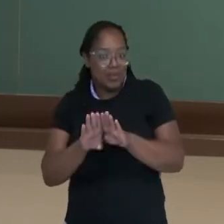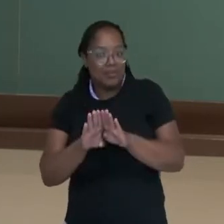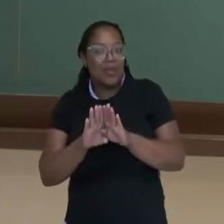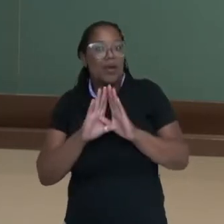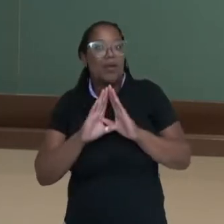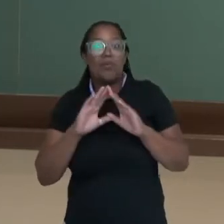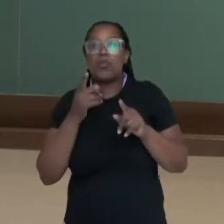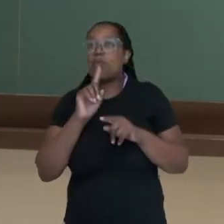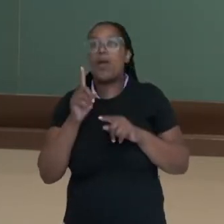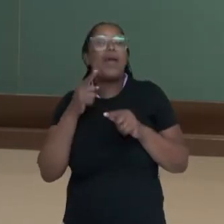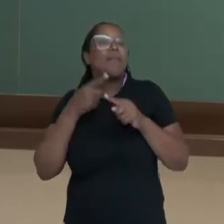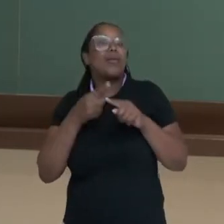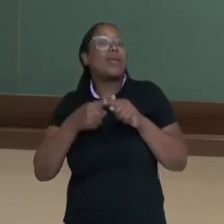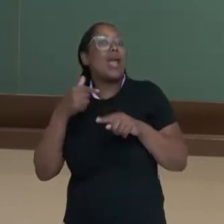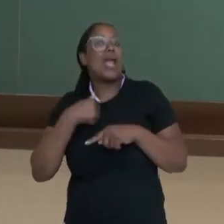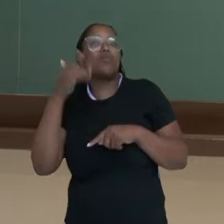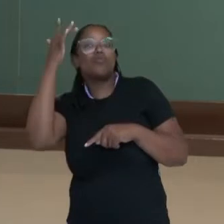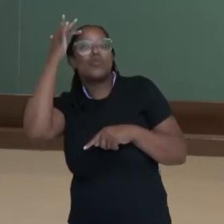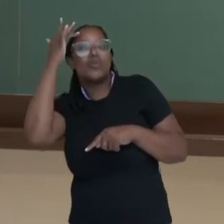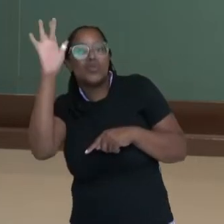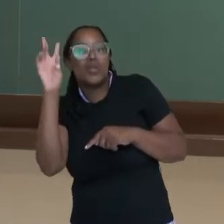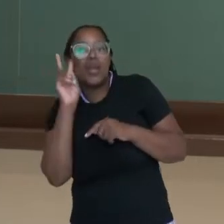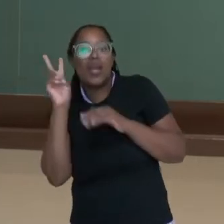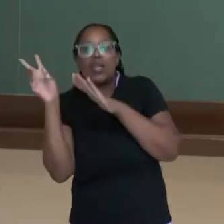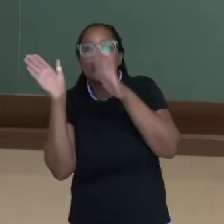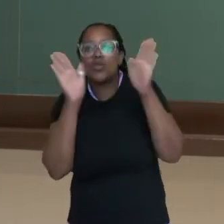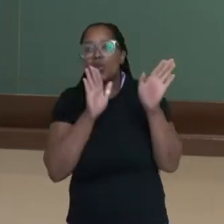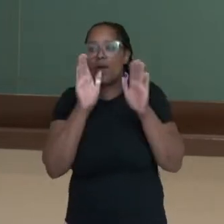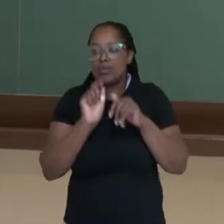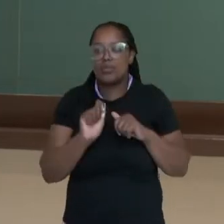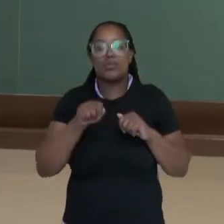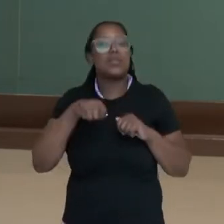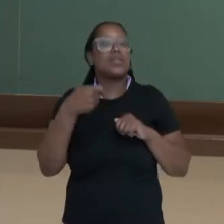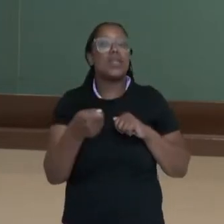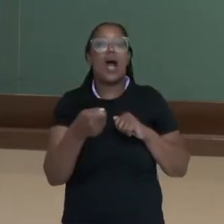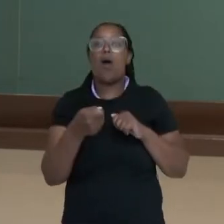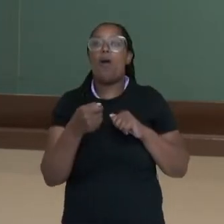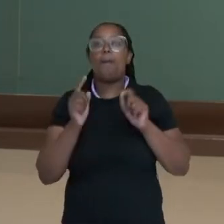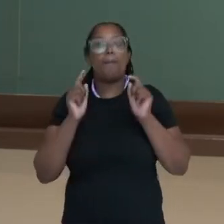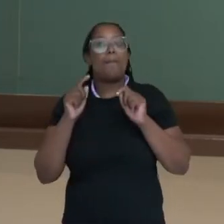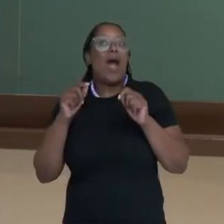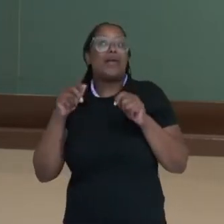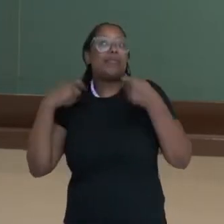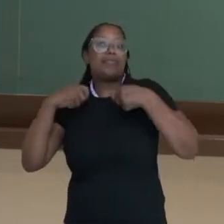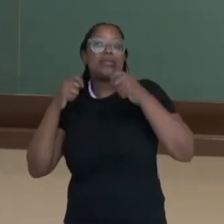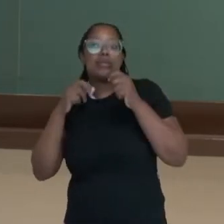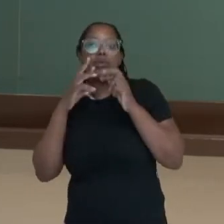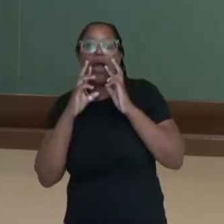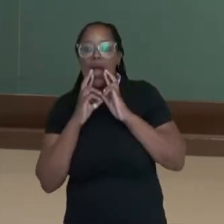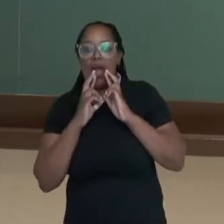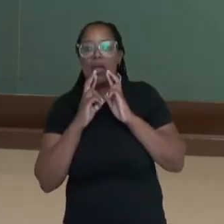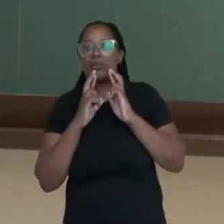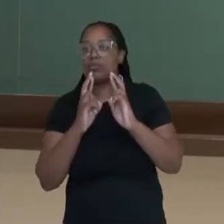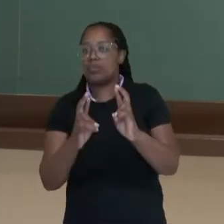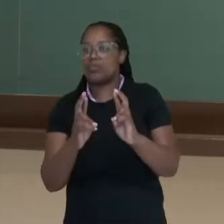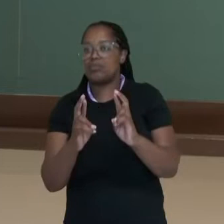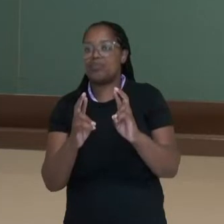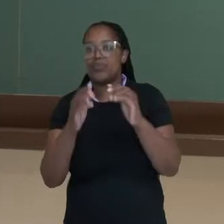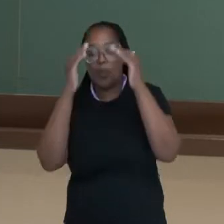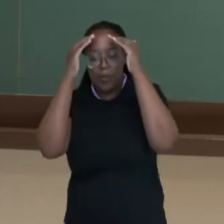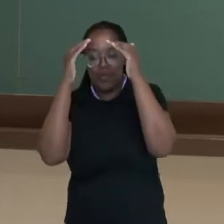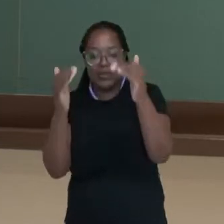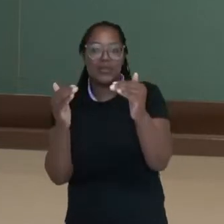Não é porque eu não sei a história daquele símbolo que eu também não tenho que respeitar ele. Agora, o que você pode falar é,